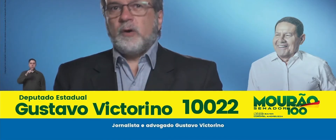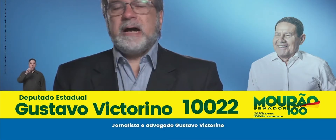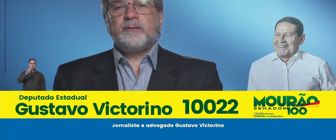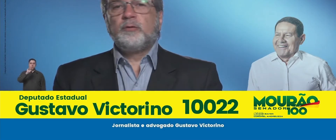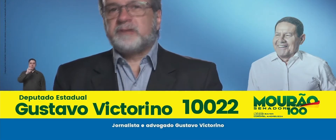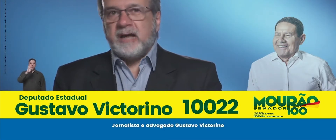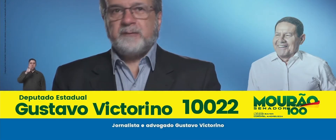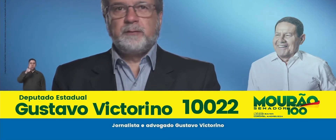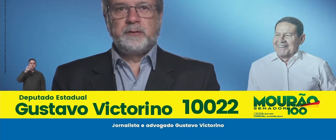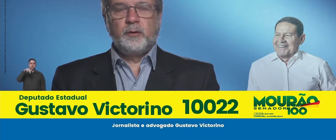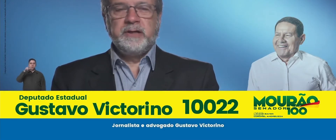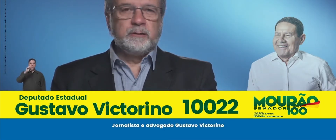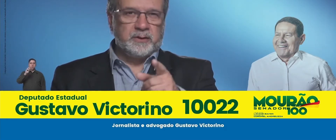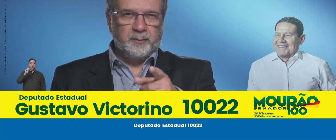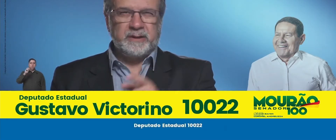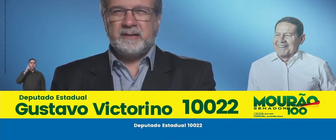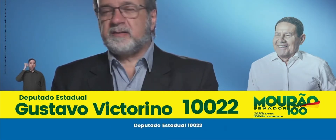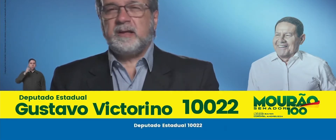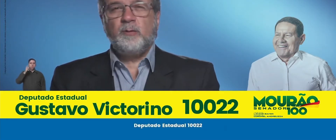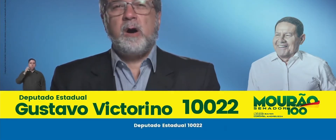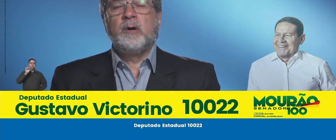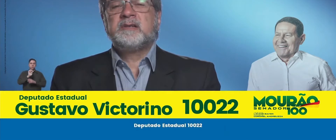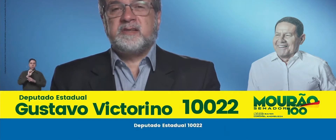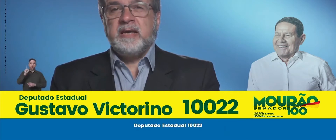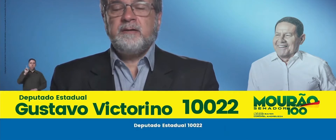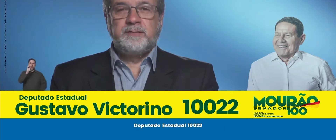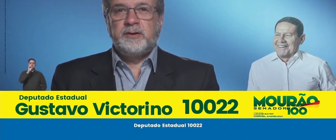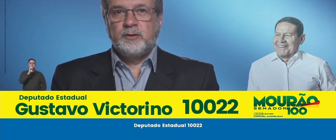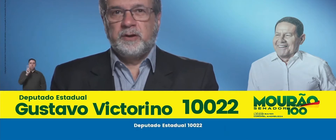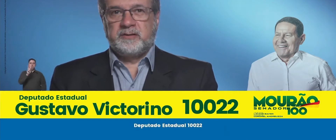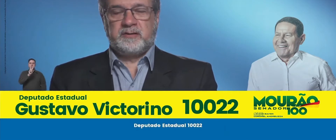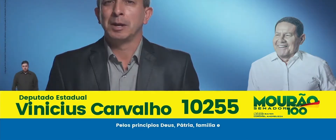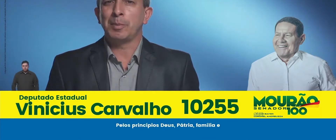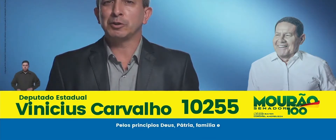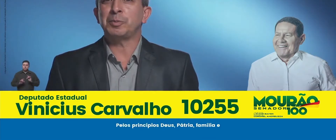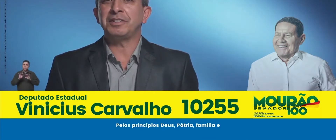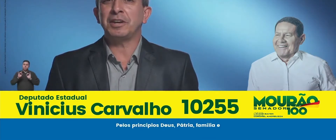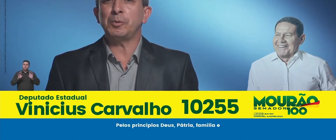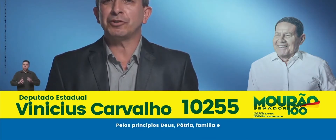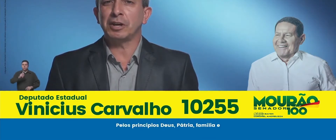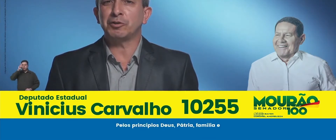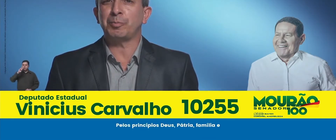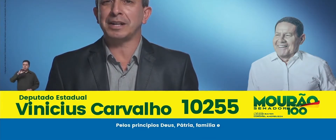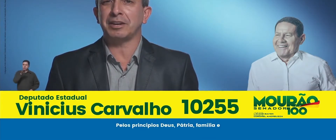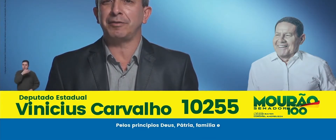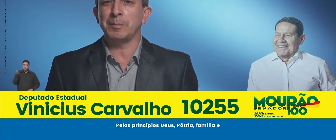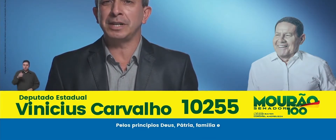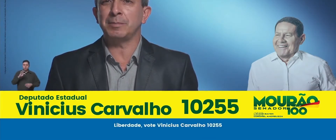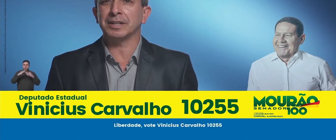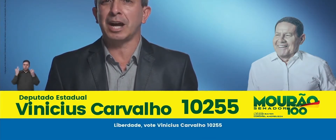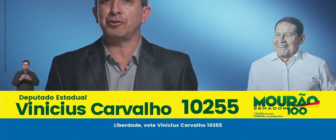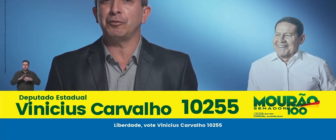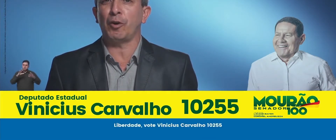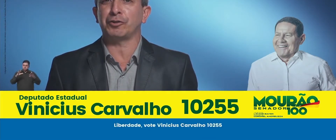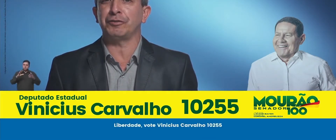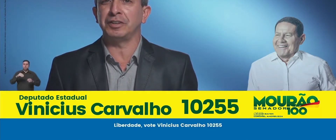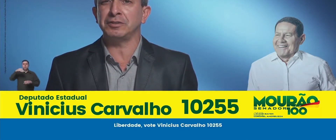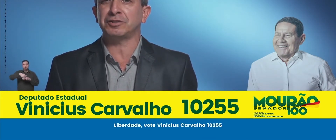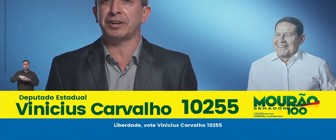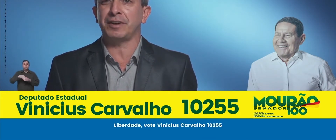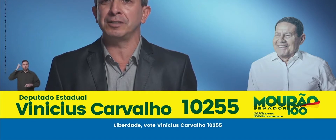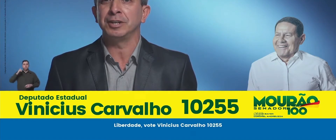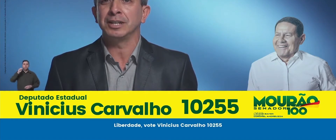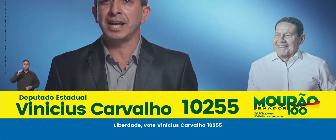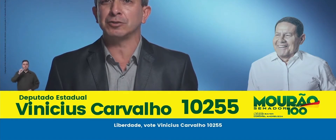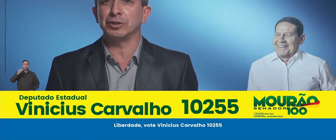e advogado Gustavo Vitorino, deputado estadual, 1022. Pelos princípios, Deus, Pátria, Família e Liberdade, vote